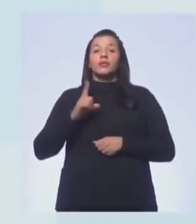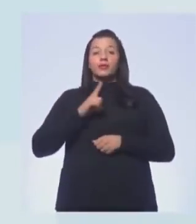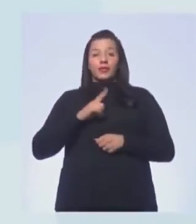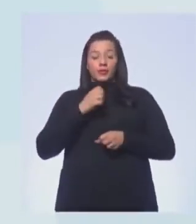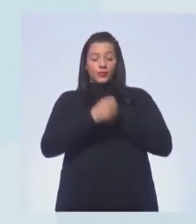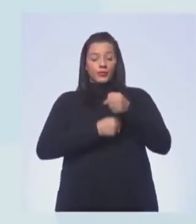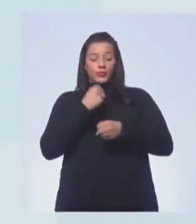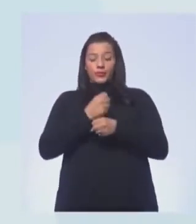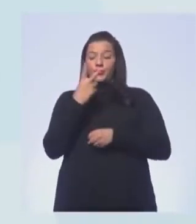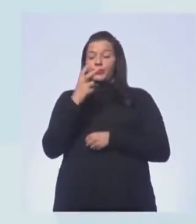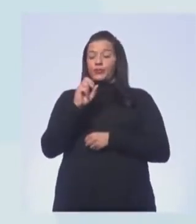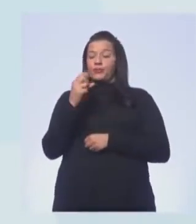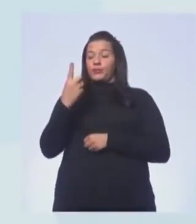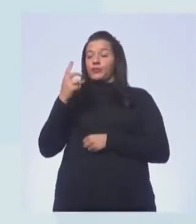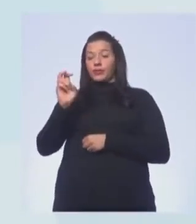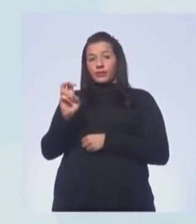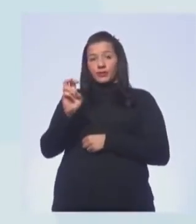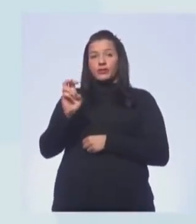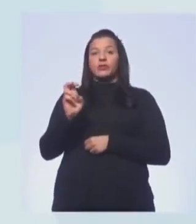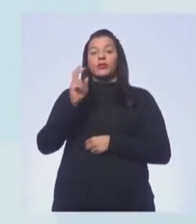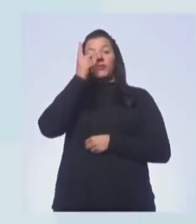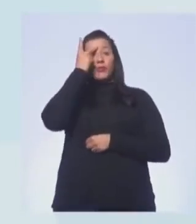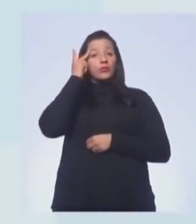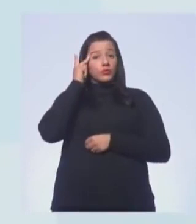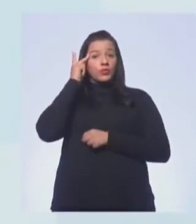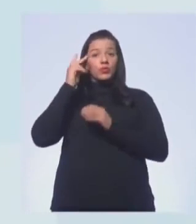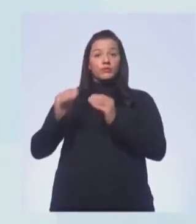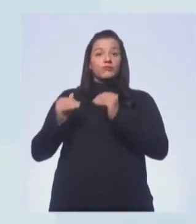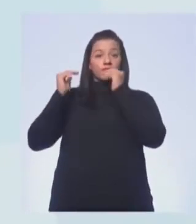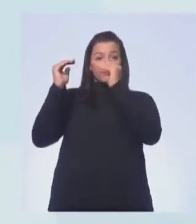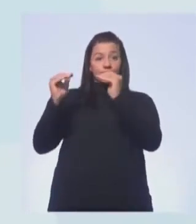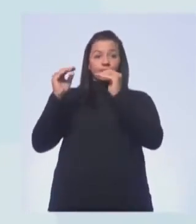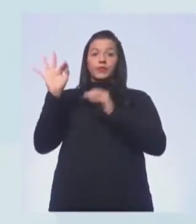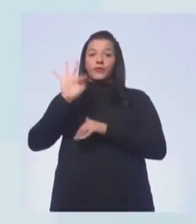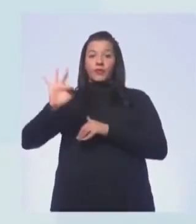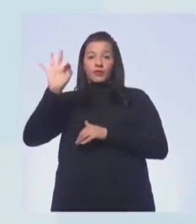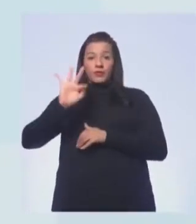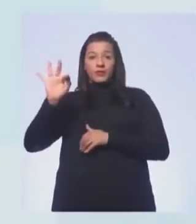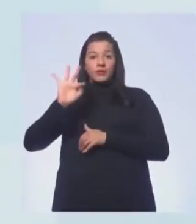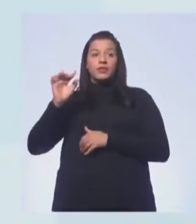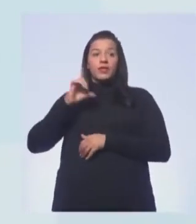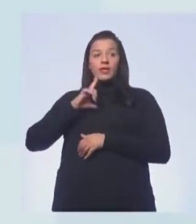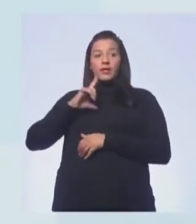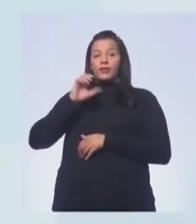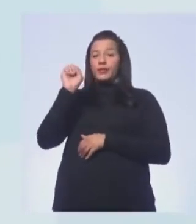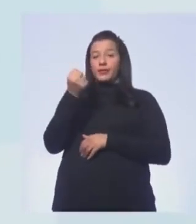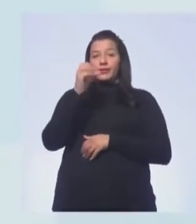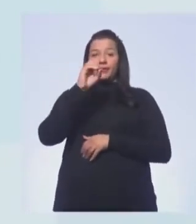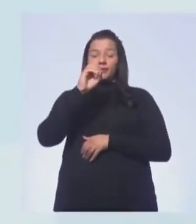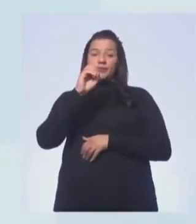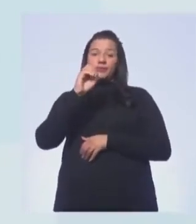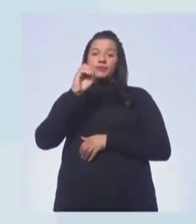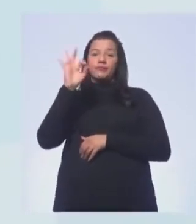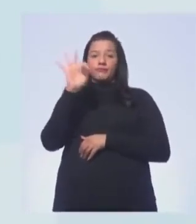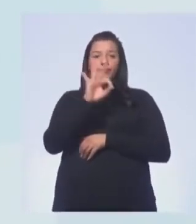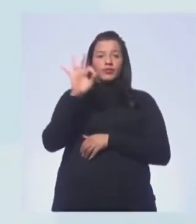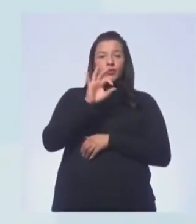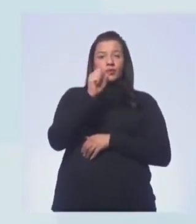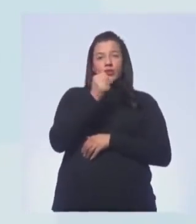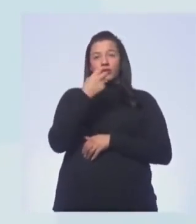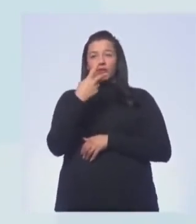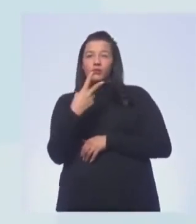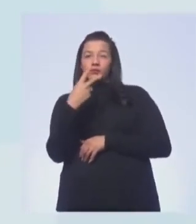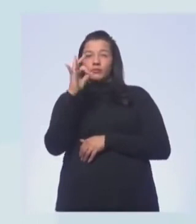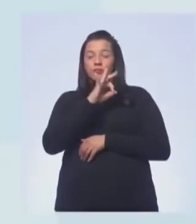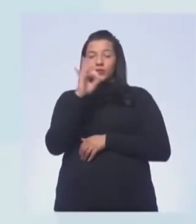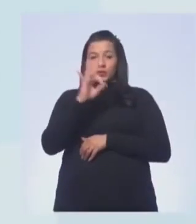2015 estava lá, as pessoas com ensino superior, que é a linha azul, era acima de 80%, né, que estava acho que 82%, se não me engano, no